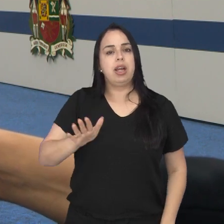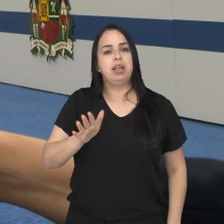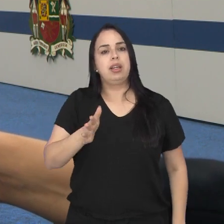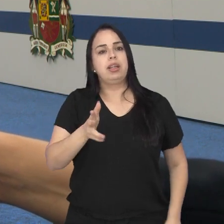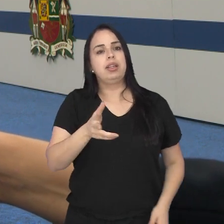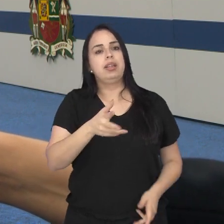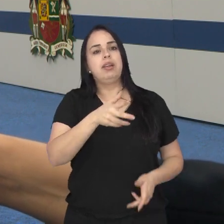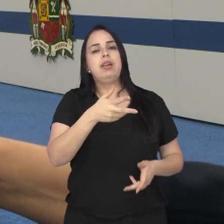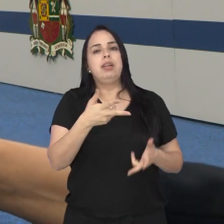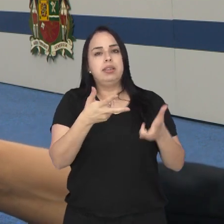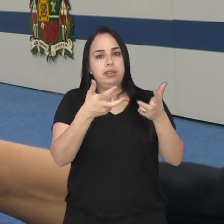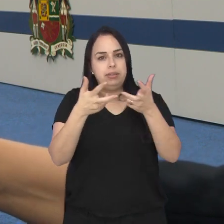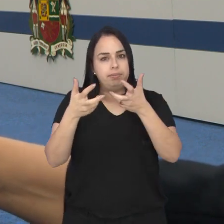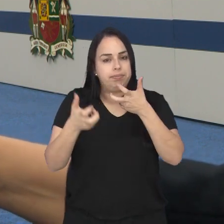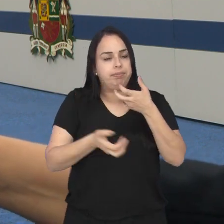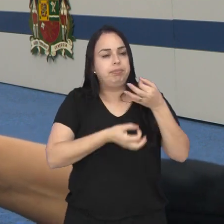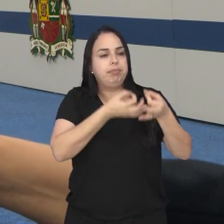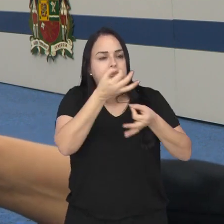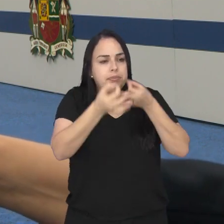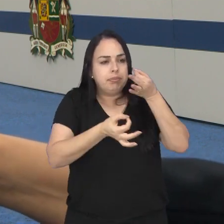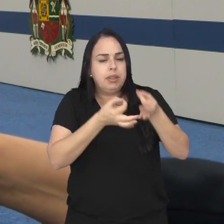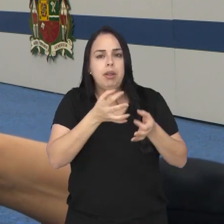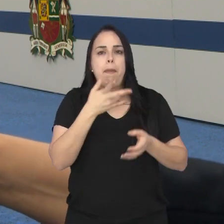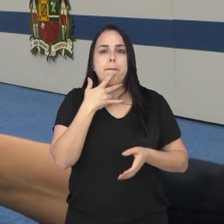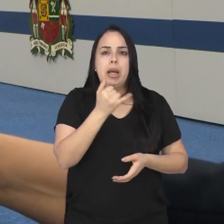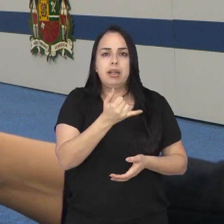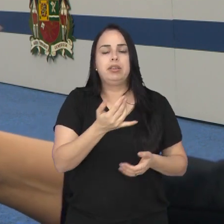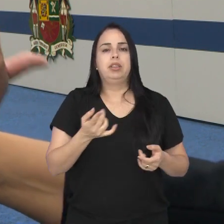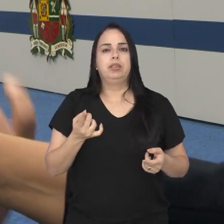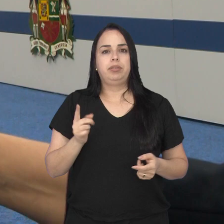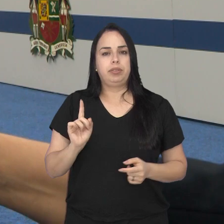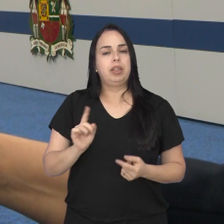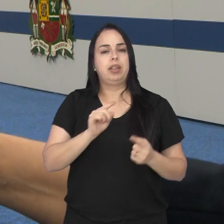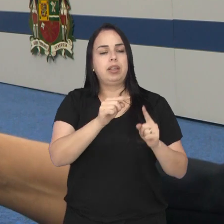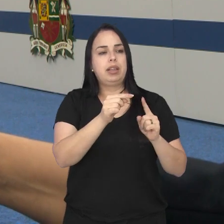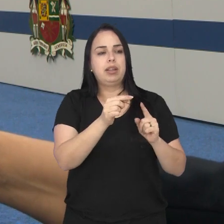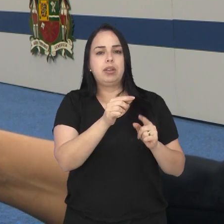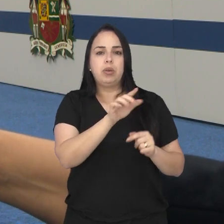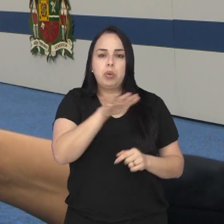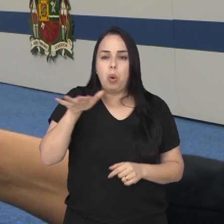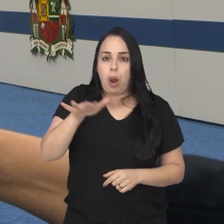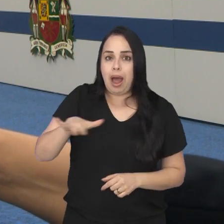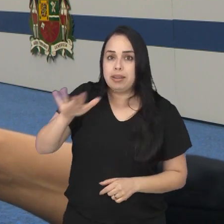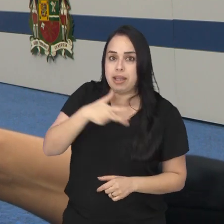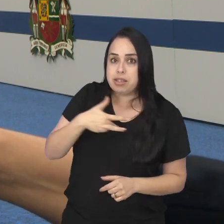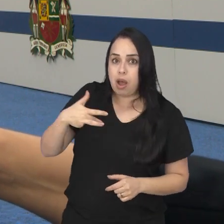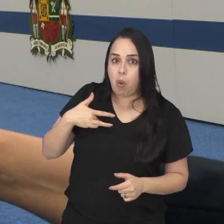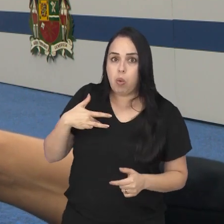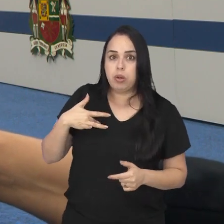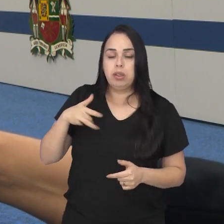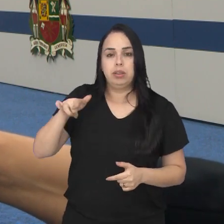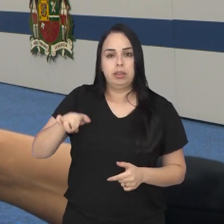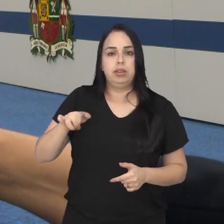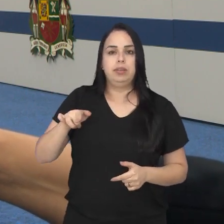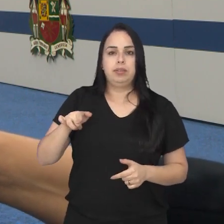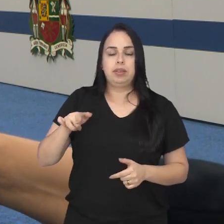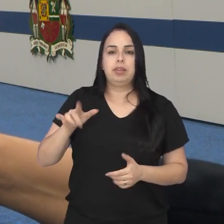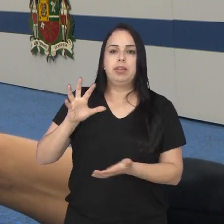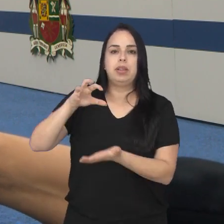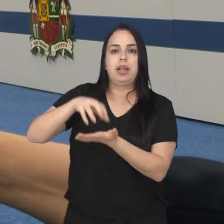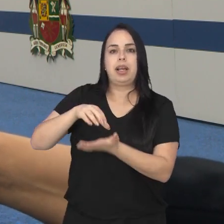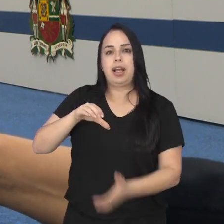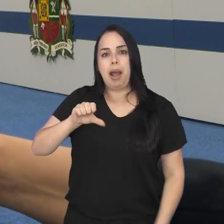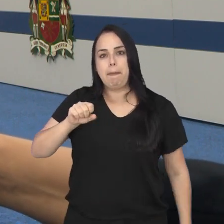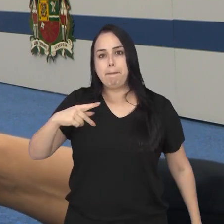ouviram dos Pais as dificuldades vamos lá do ponto de vista da Saúde colocaram que